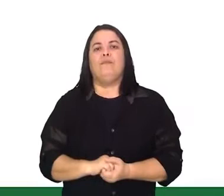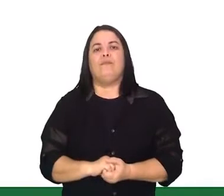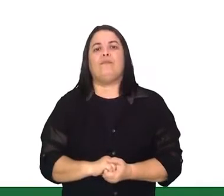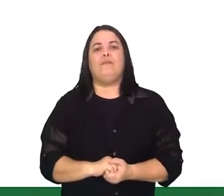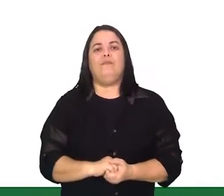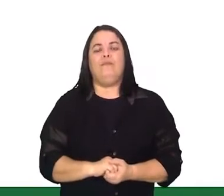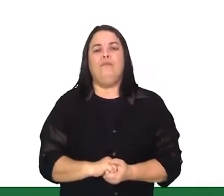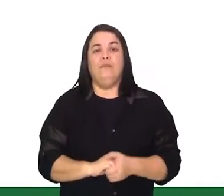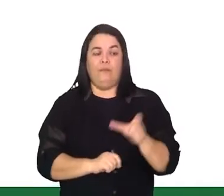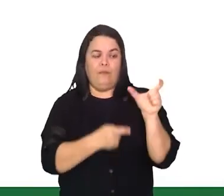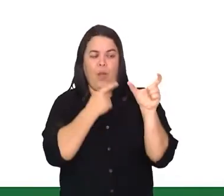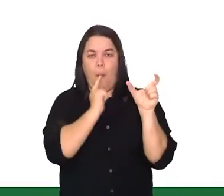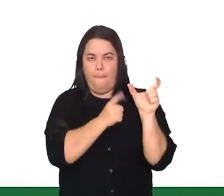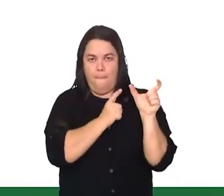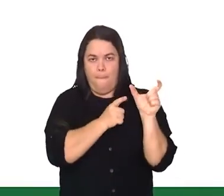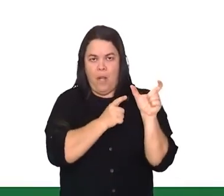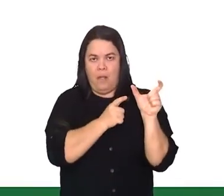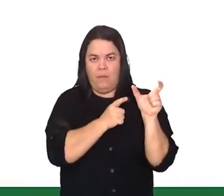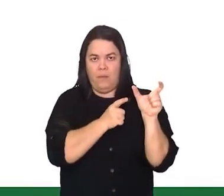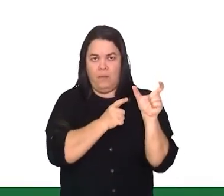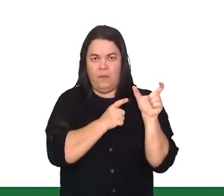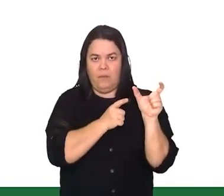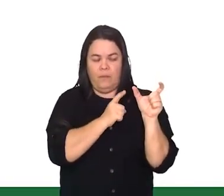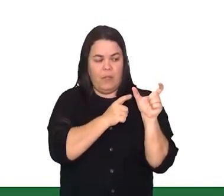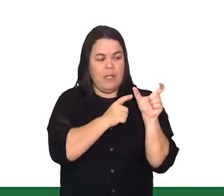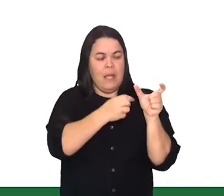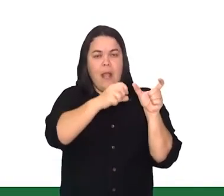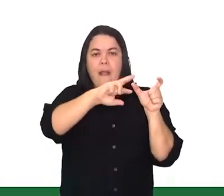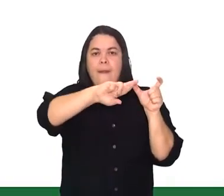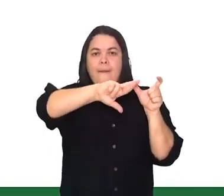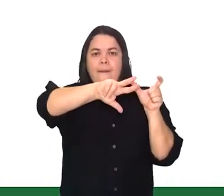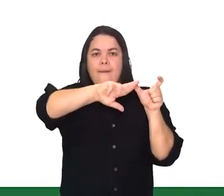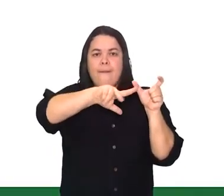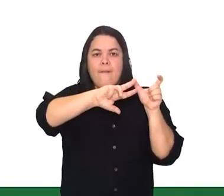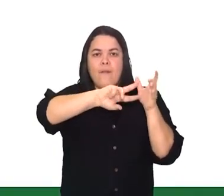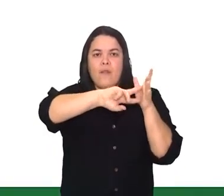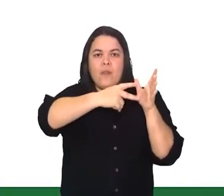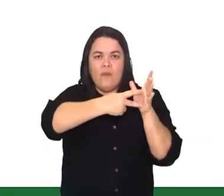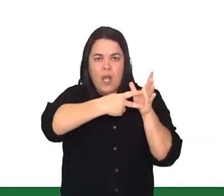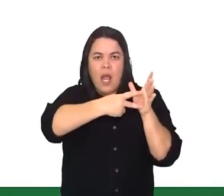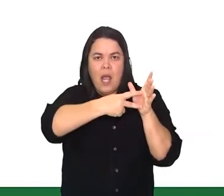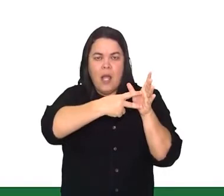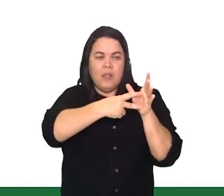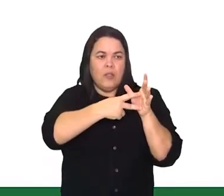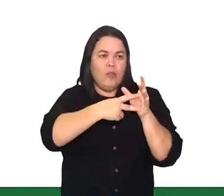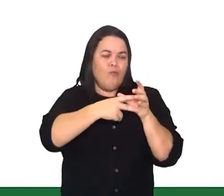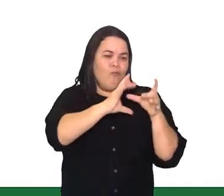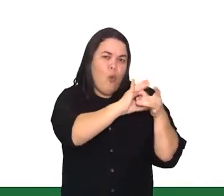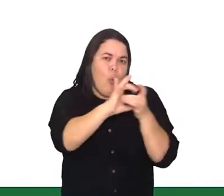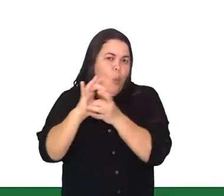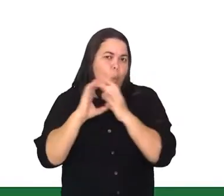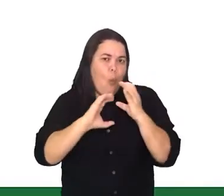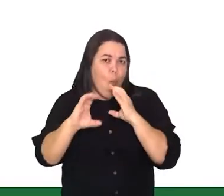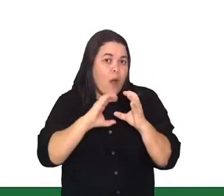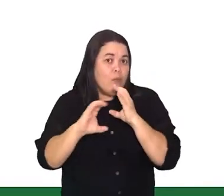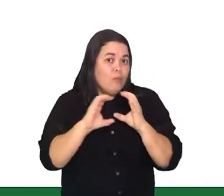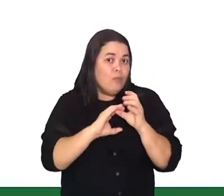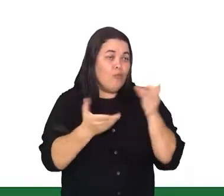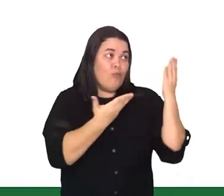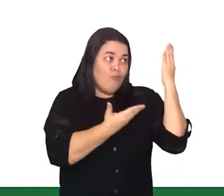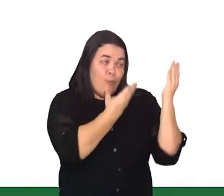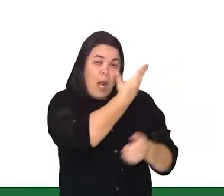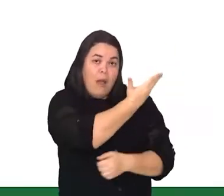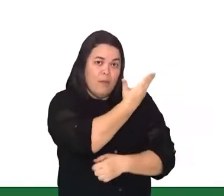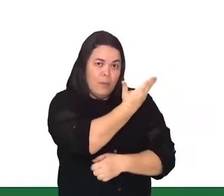Quando uma mesma palavra apresenta diferentes significados em diferentes situações de comunicação, nós dizemos que essa palavra é